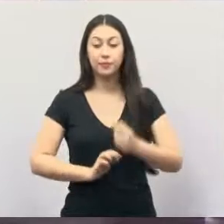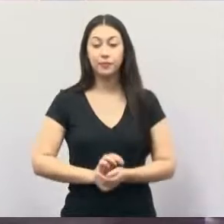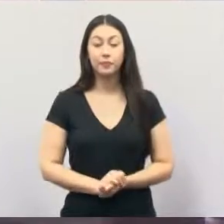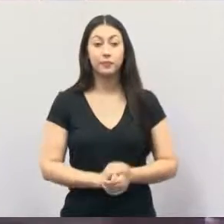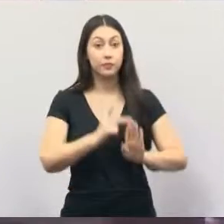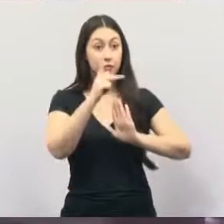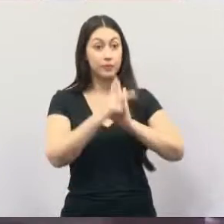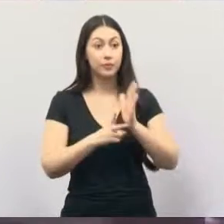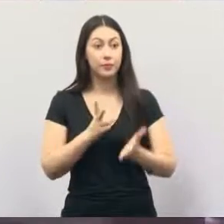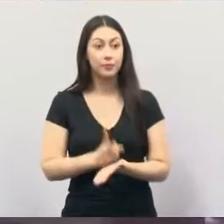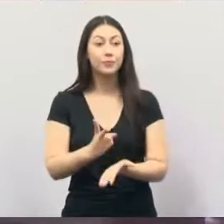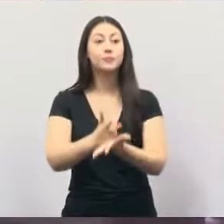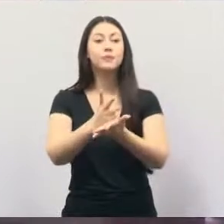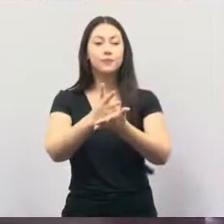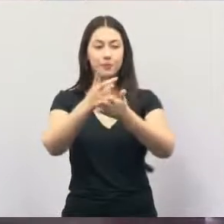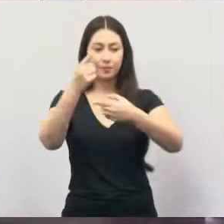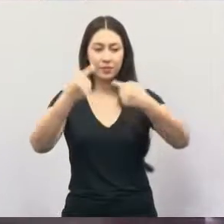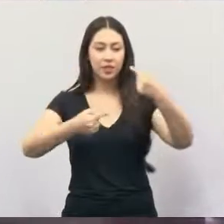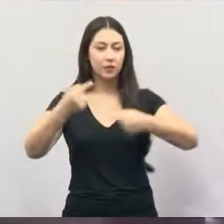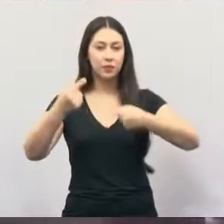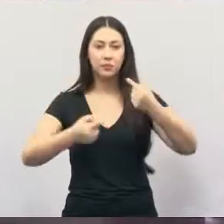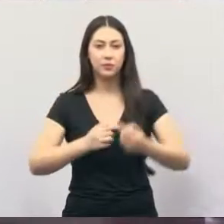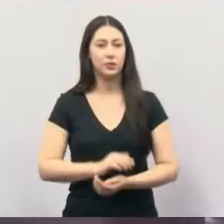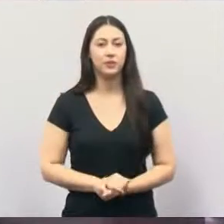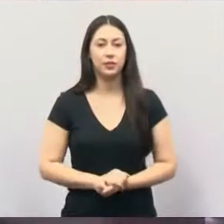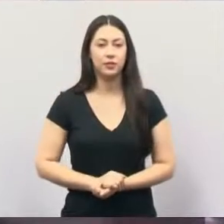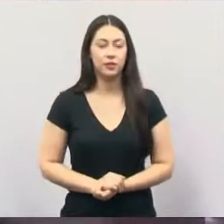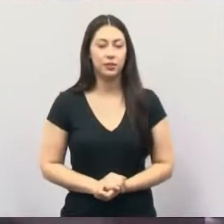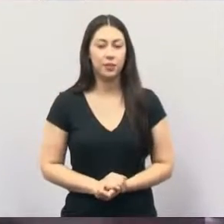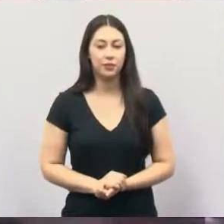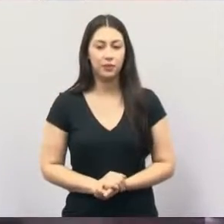O projeto continua em discussão.